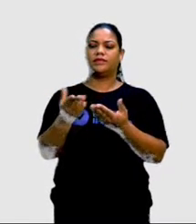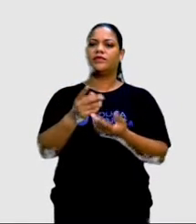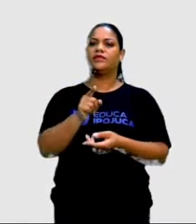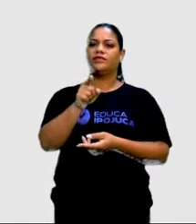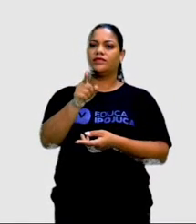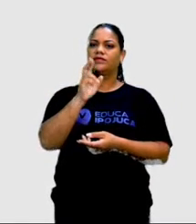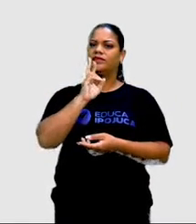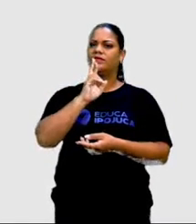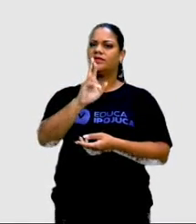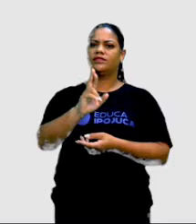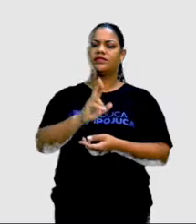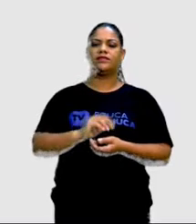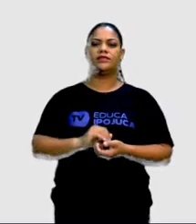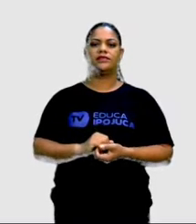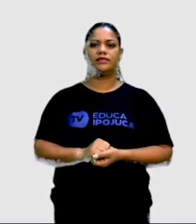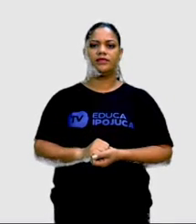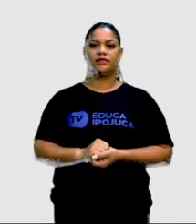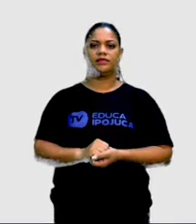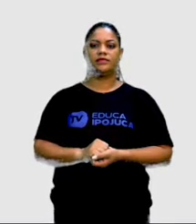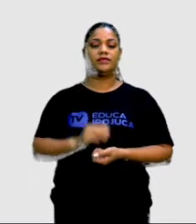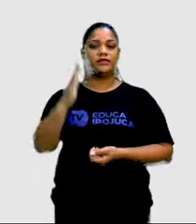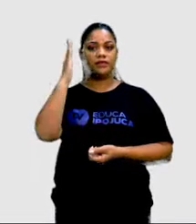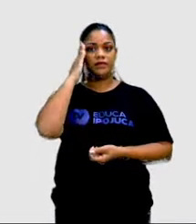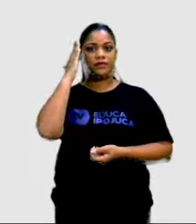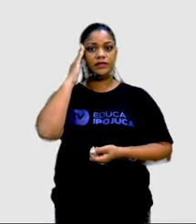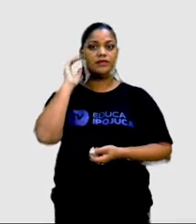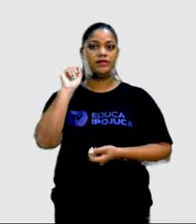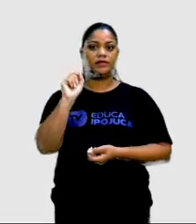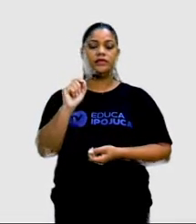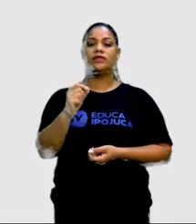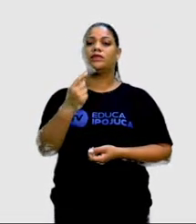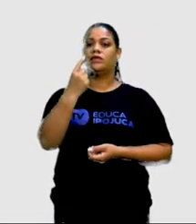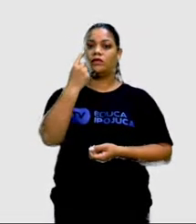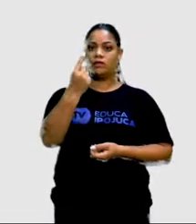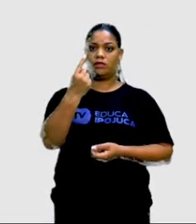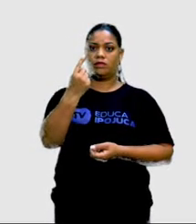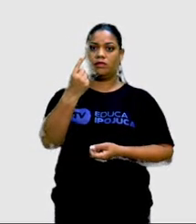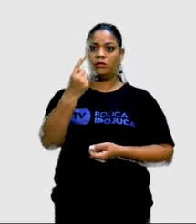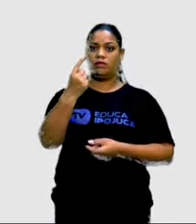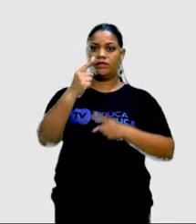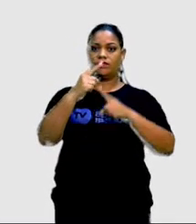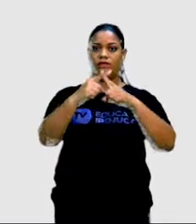você responder, então você vai ter que entender que